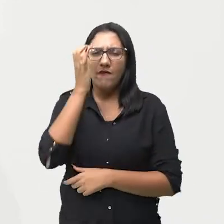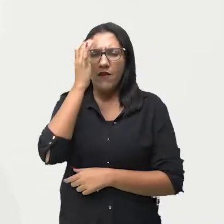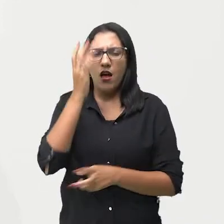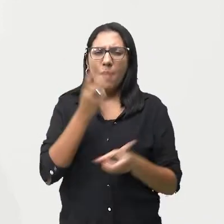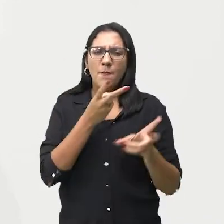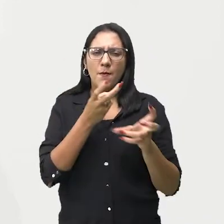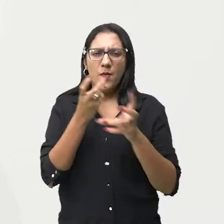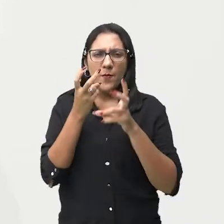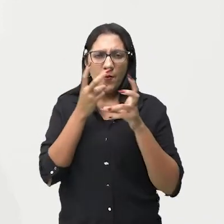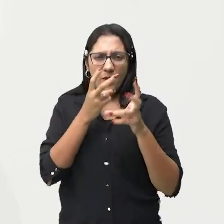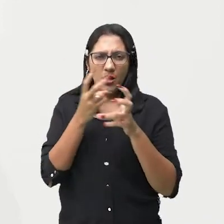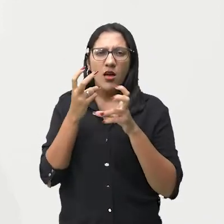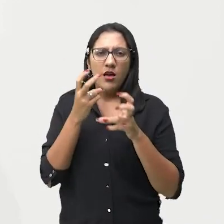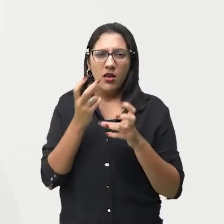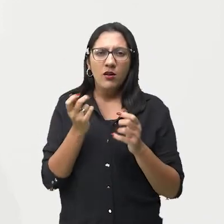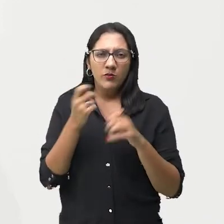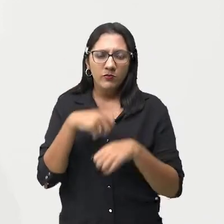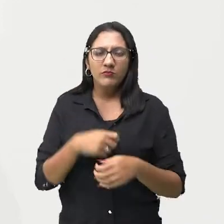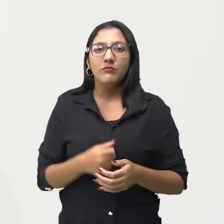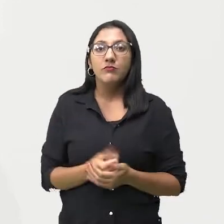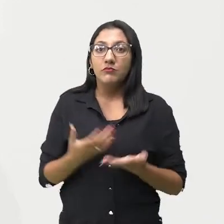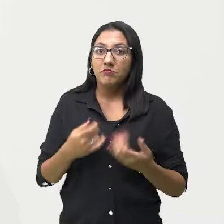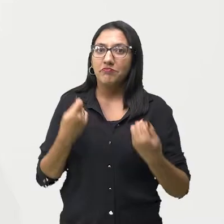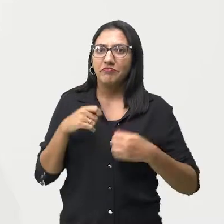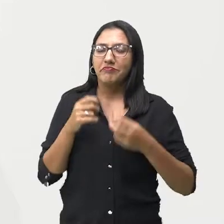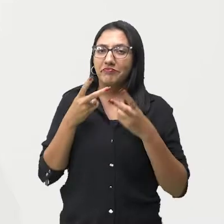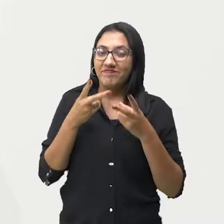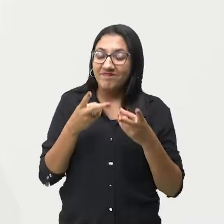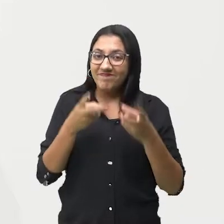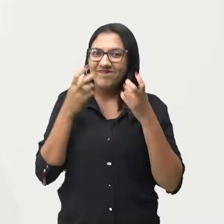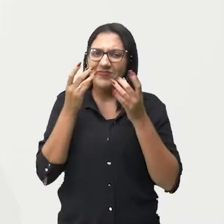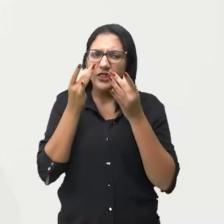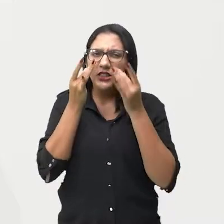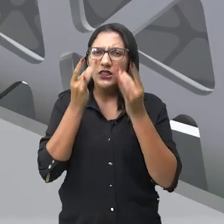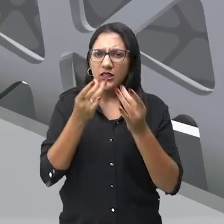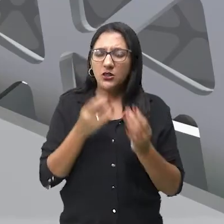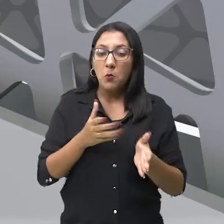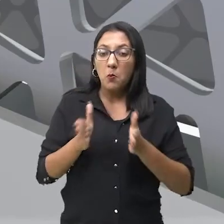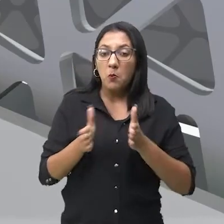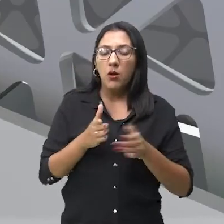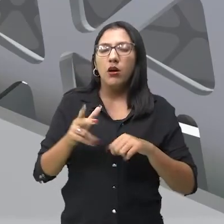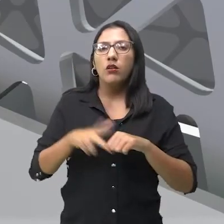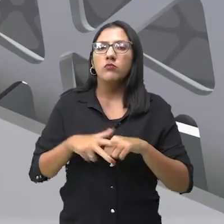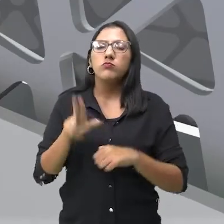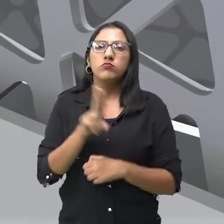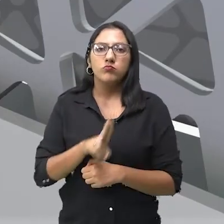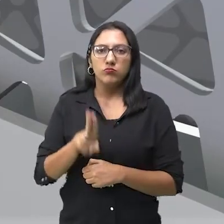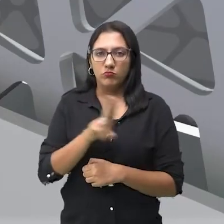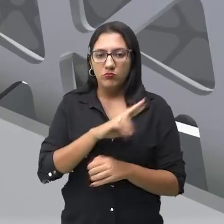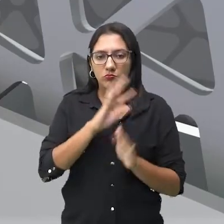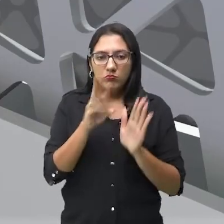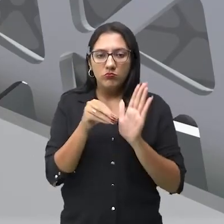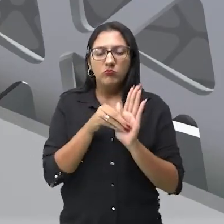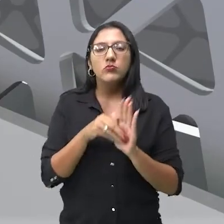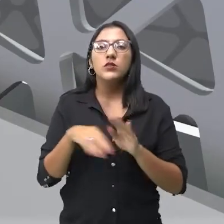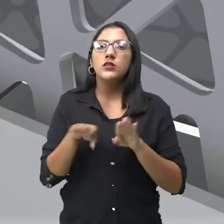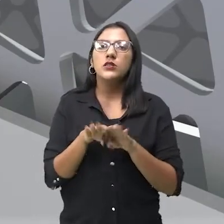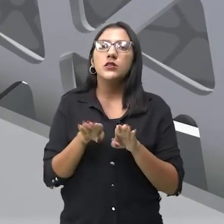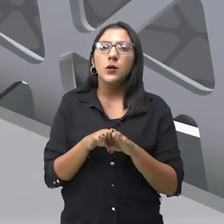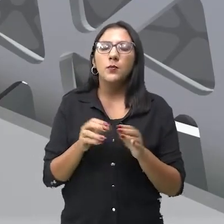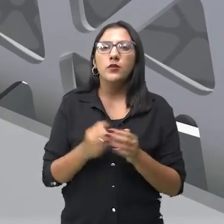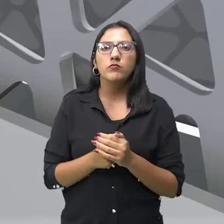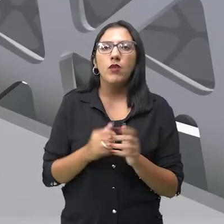fácil de notar. Então, vamos ficar atentos ao nosso verbo, aos tempos verbais que a gente emprega e aos modos dos